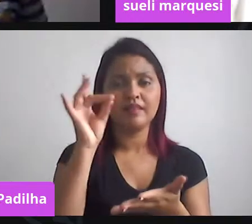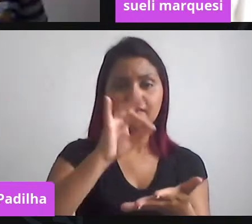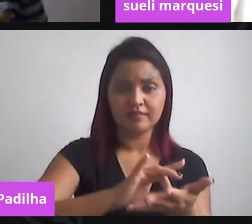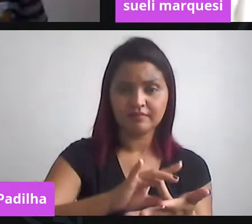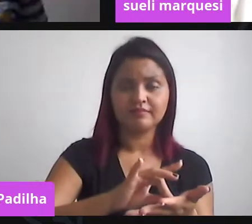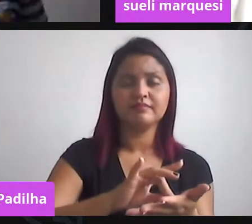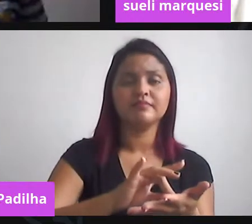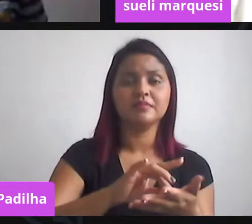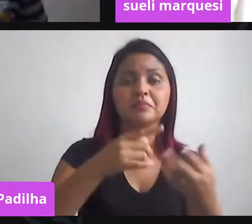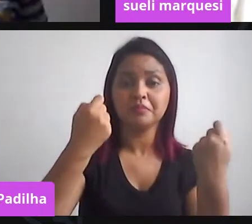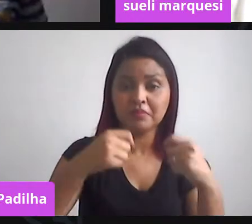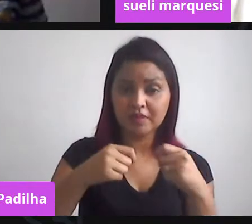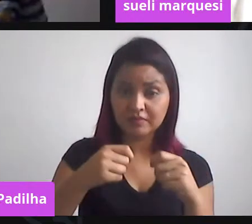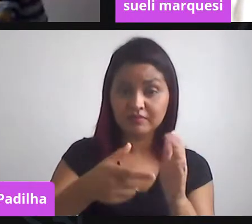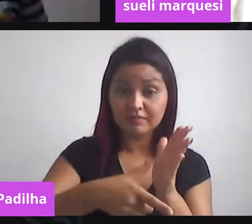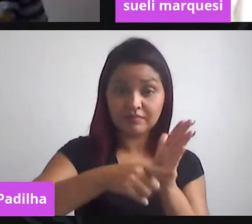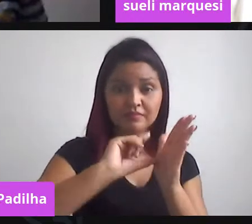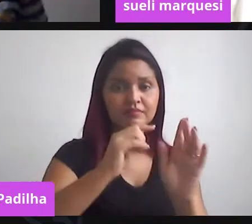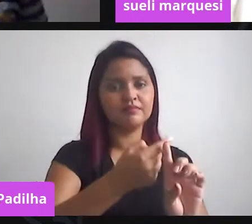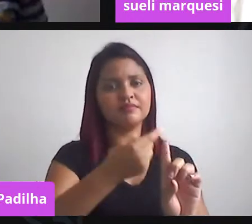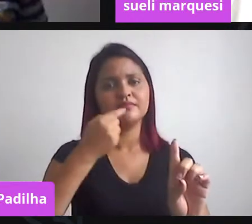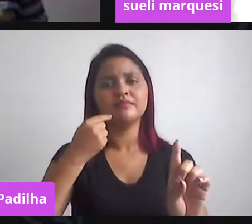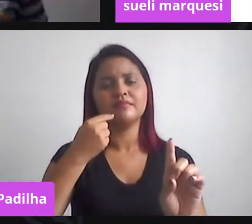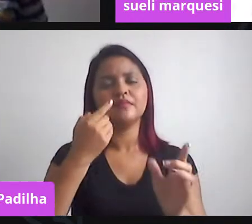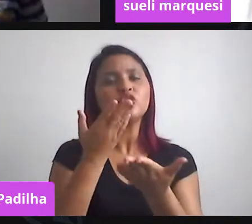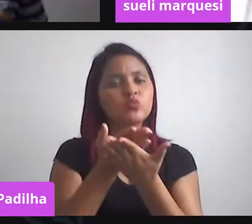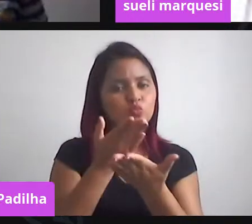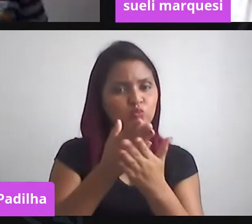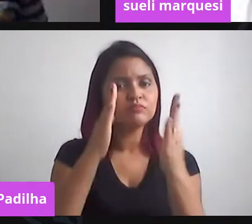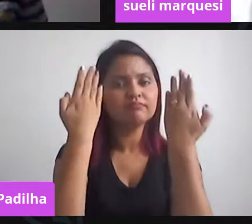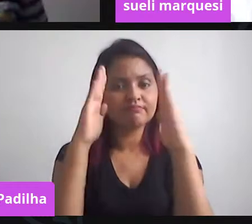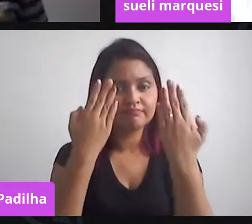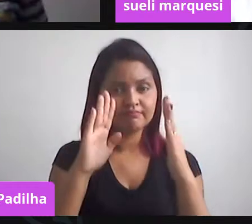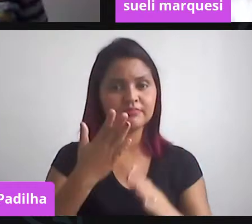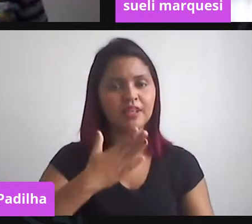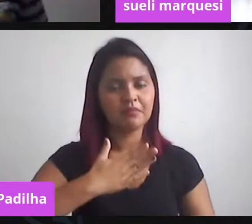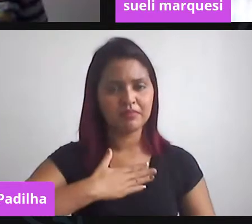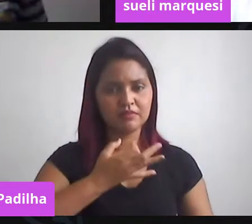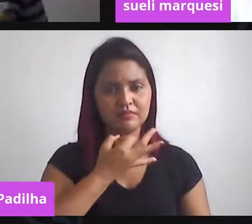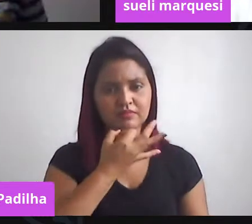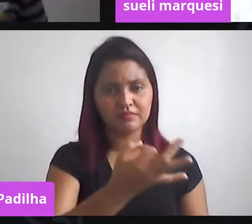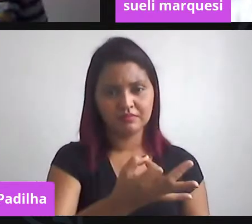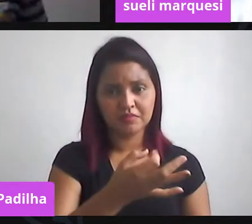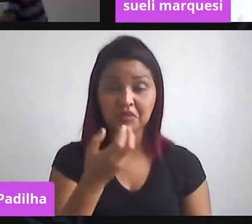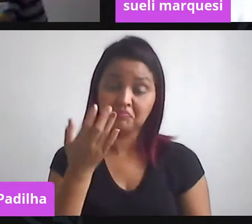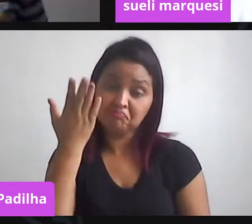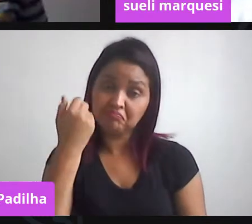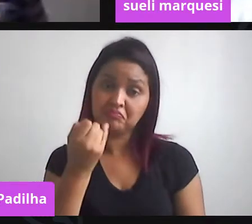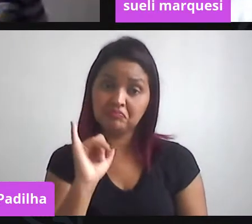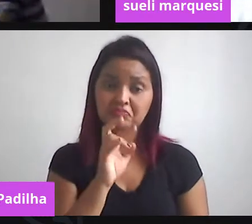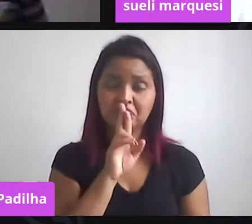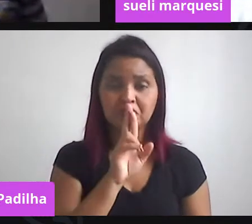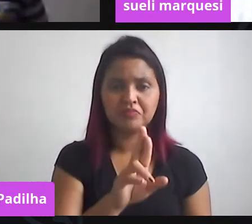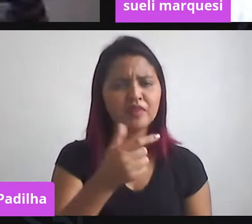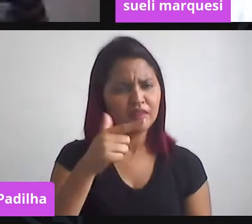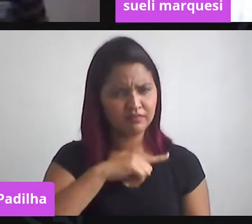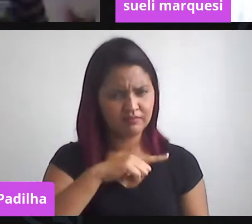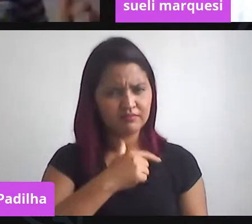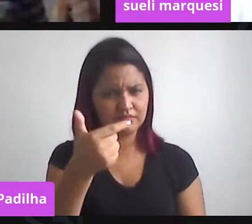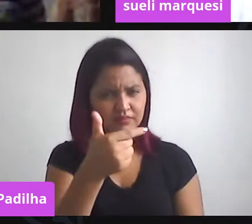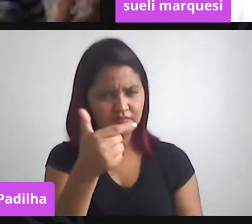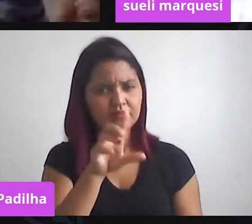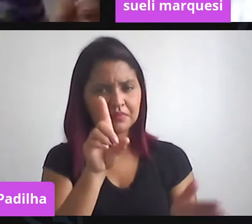um caráter de estudo analítico, né? Essa é a minha visão, tá bom? Não sei se respondi. Ele tinha uma segunda pergunta, não